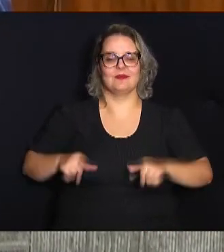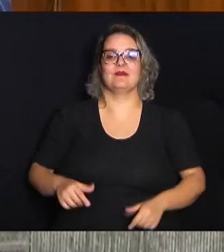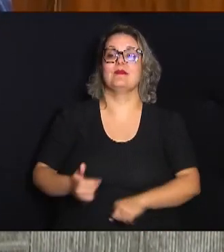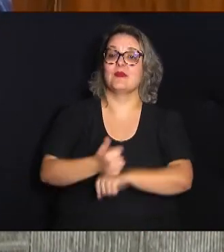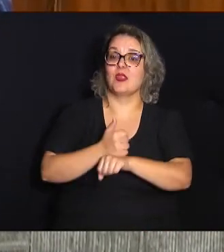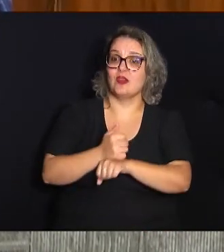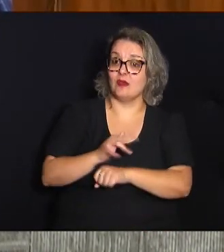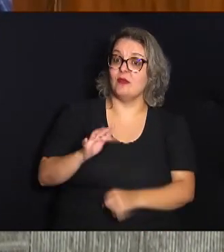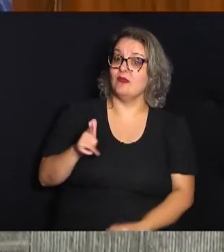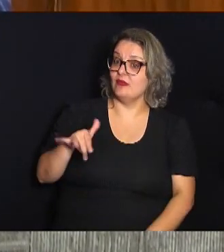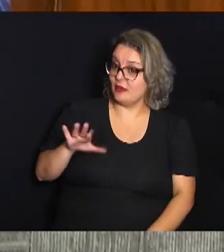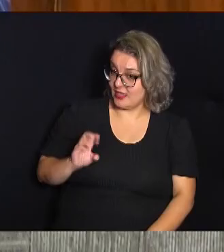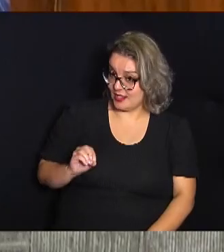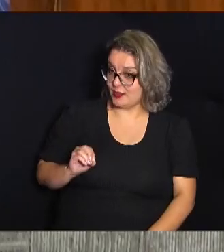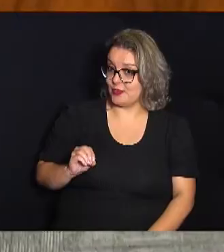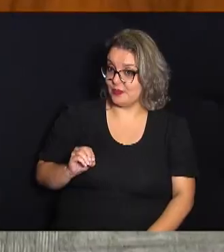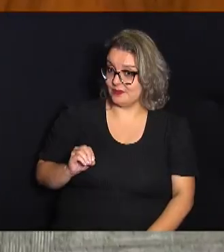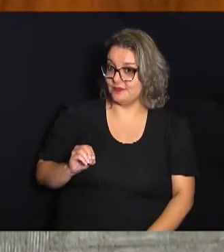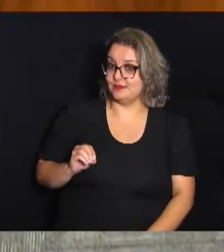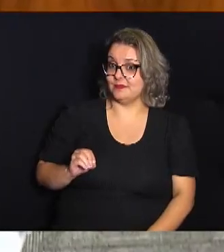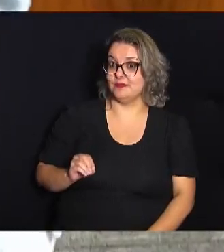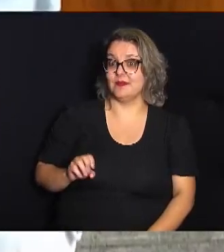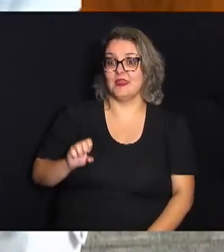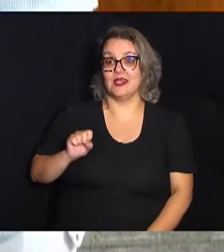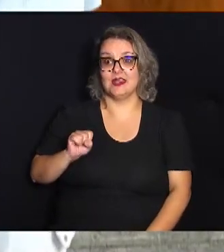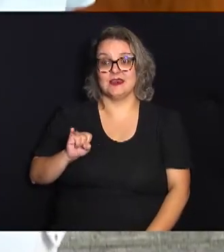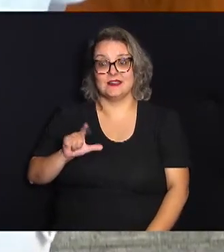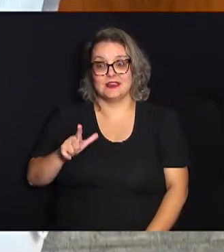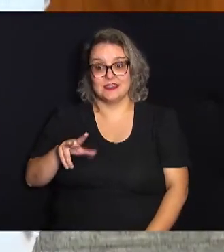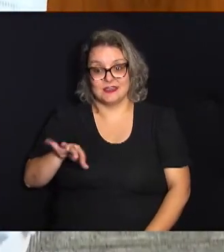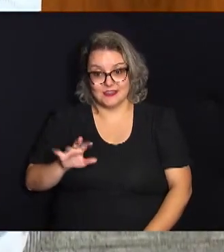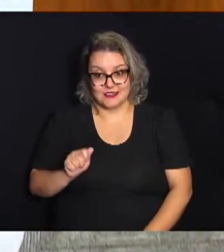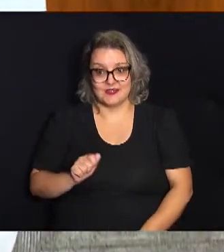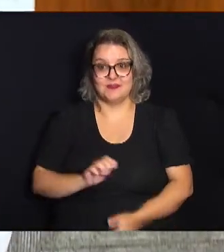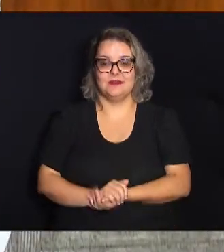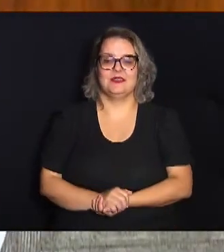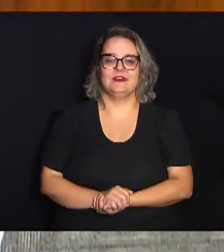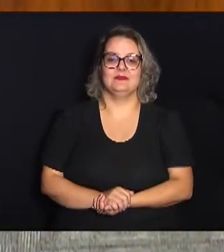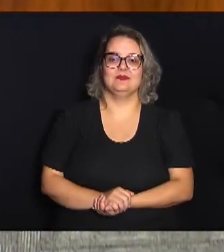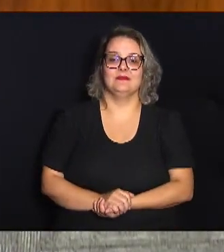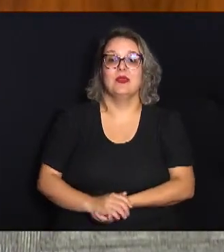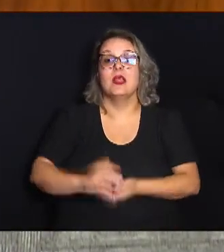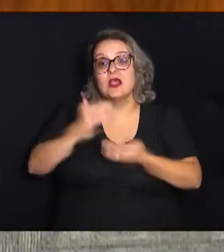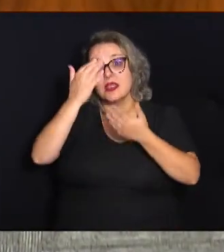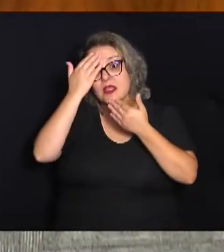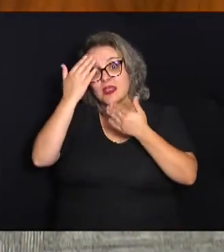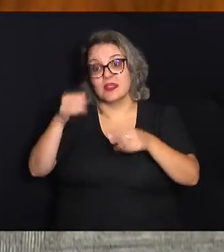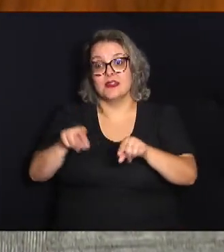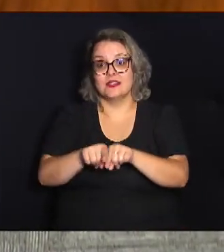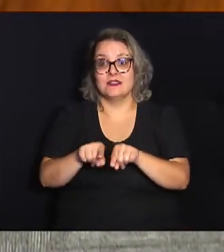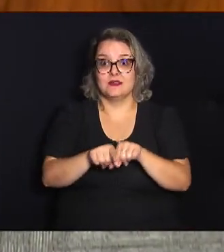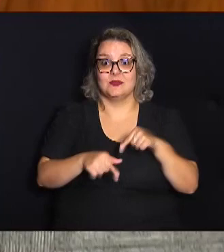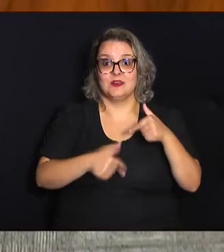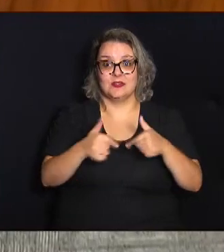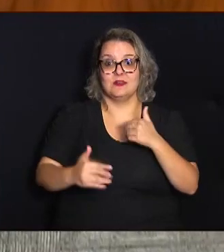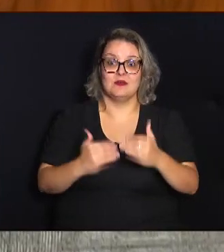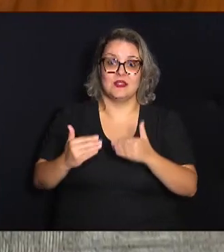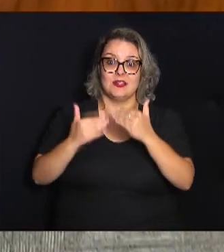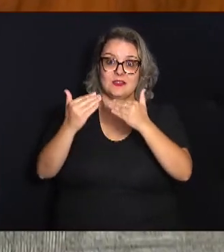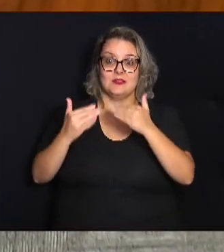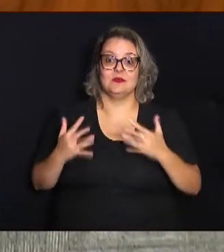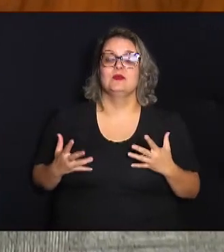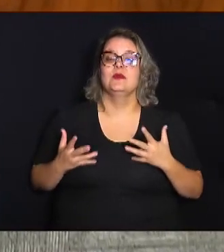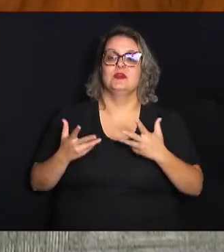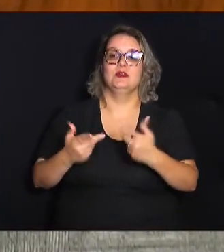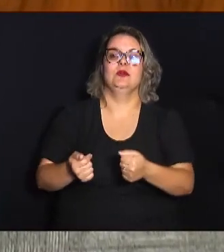profissionais Fábio Alessandro Simões e Silvia Maria Anselmo e agradeceu o trabalho que é desenvolvido por